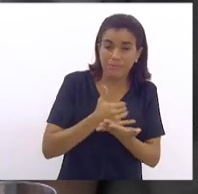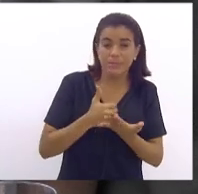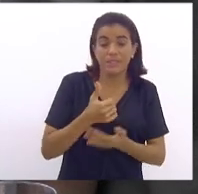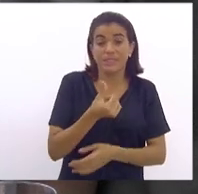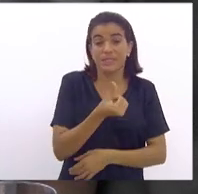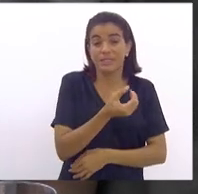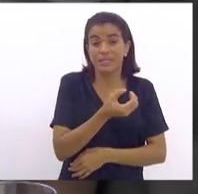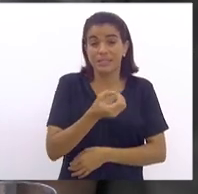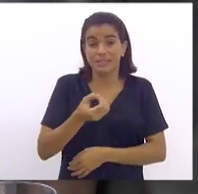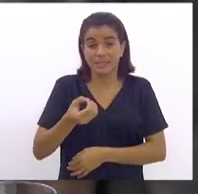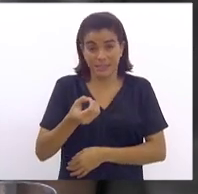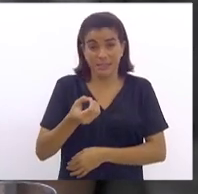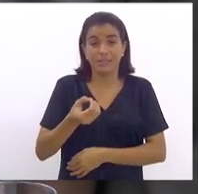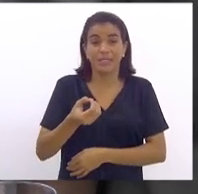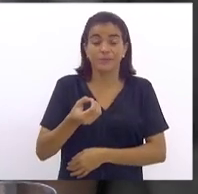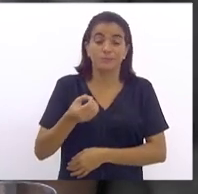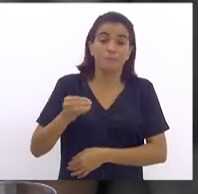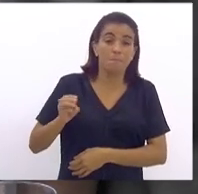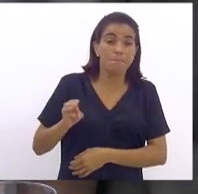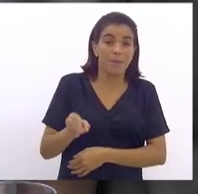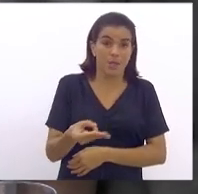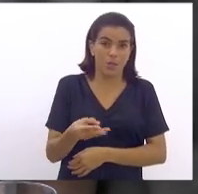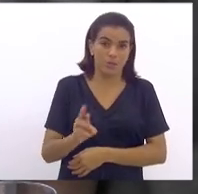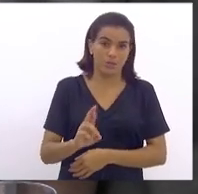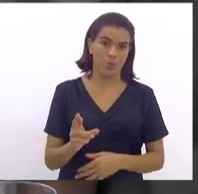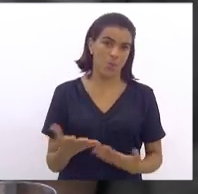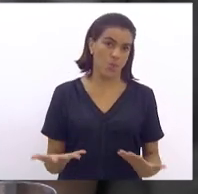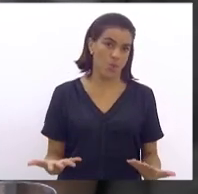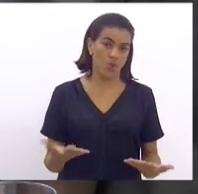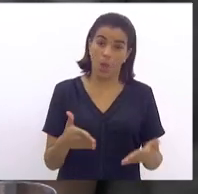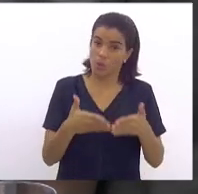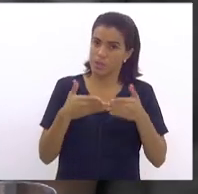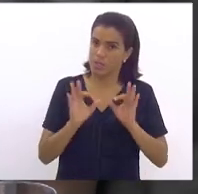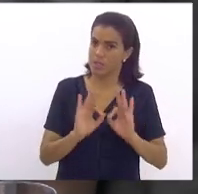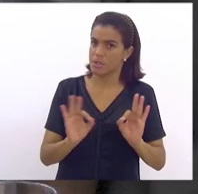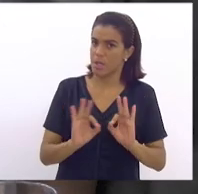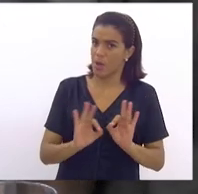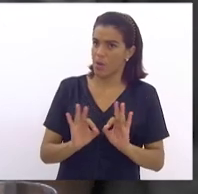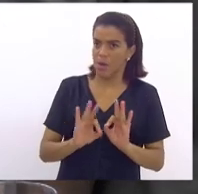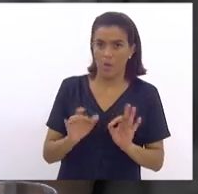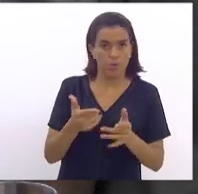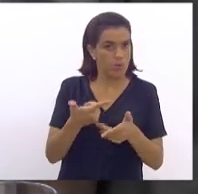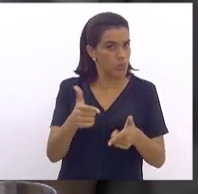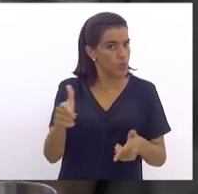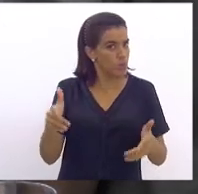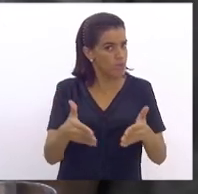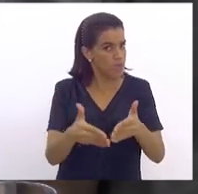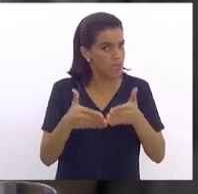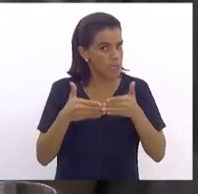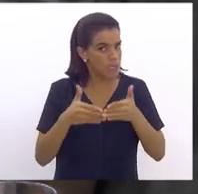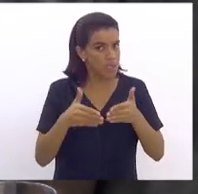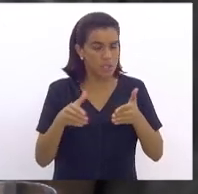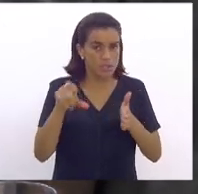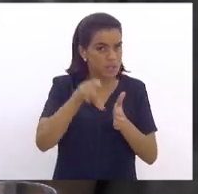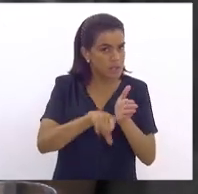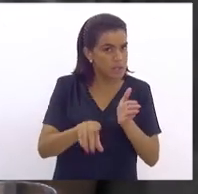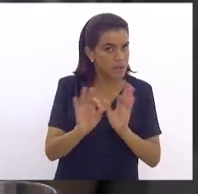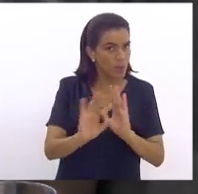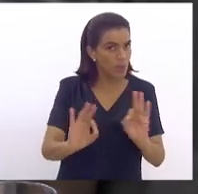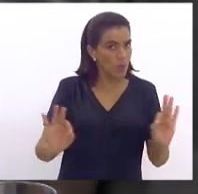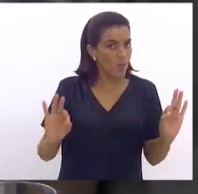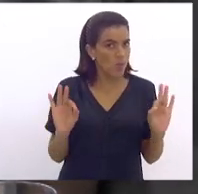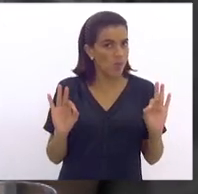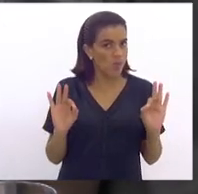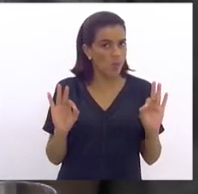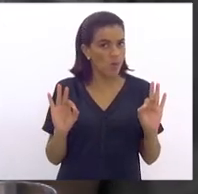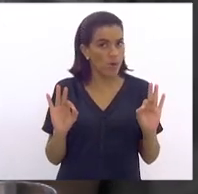de reais a mais. Com isenção tributária, é isso, deputado? Com isenção, não. Não, é substituição. Não, não tem isenção nenhuma. É substituição.